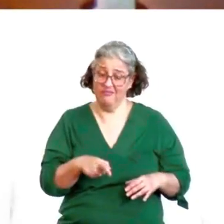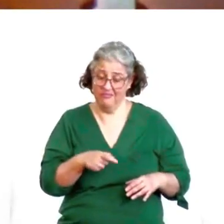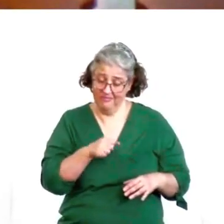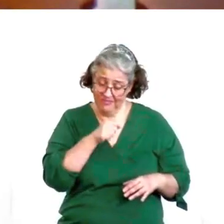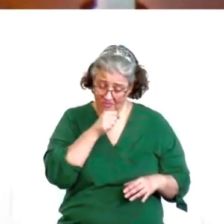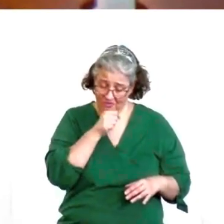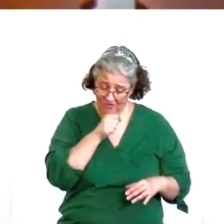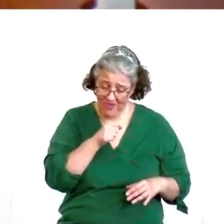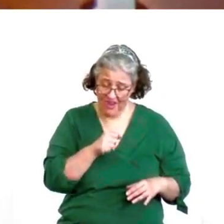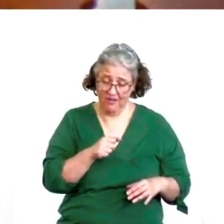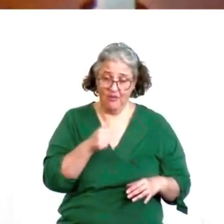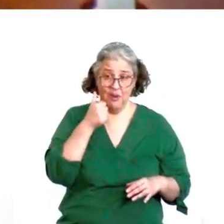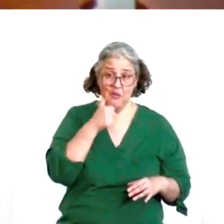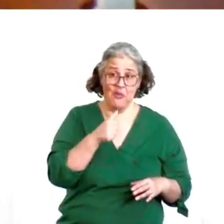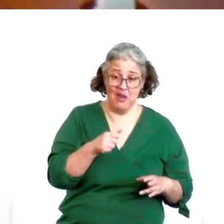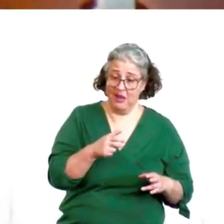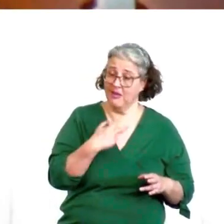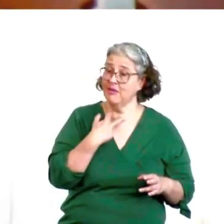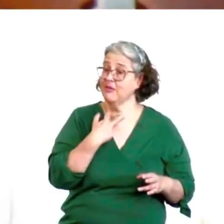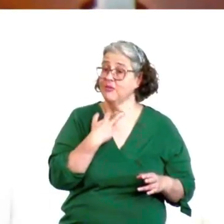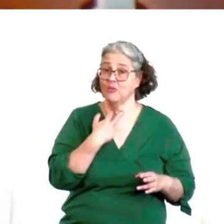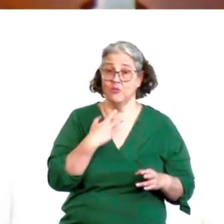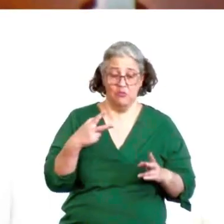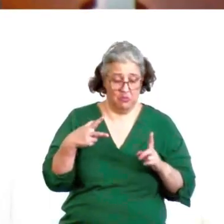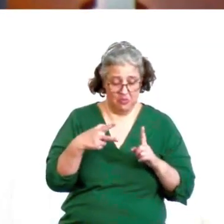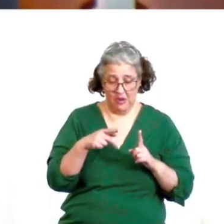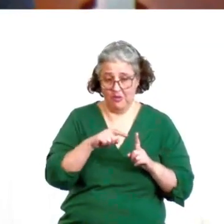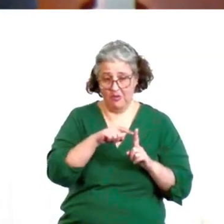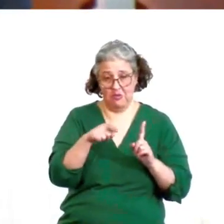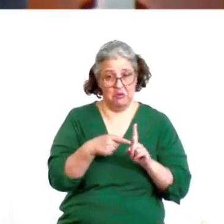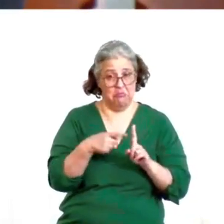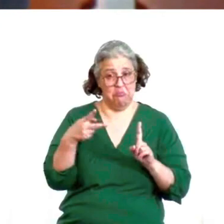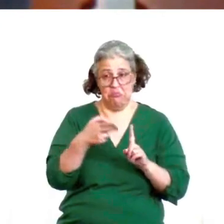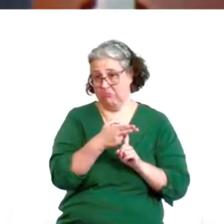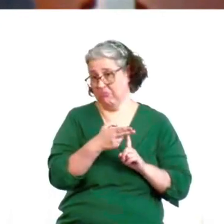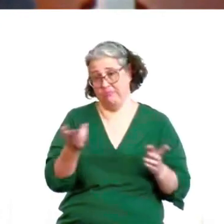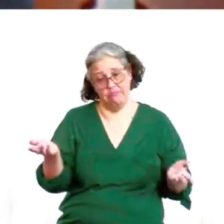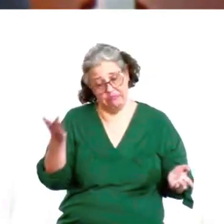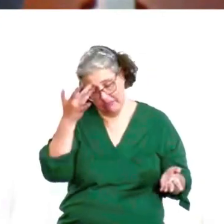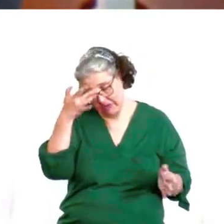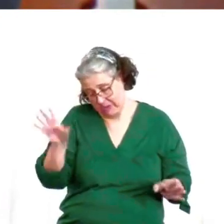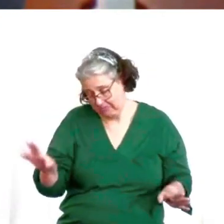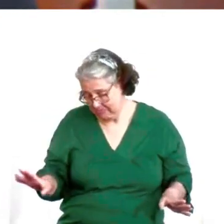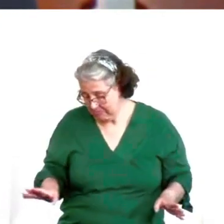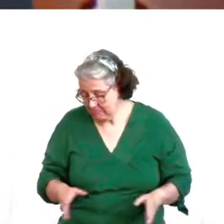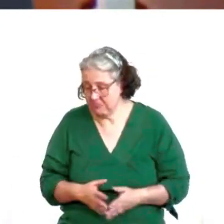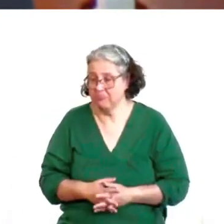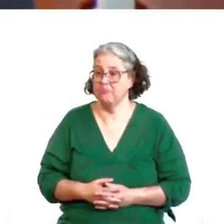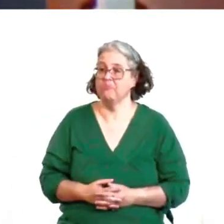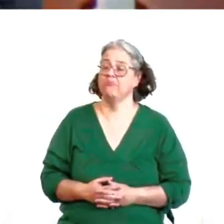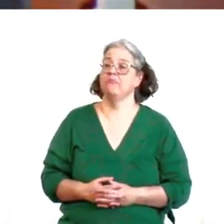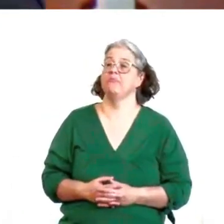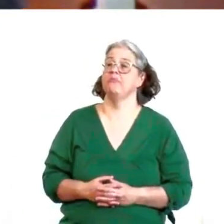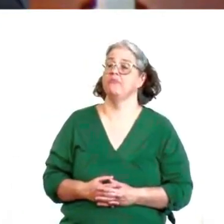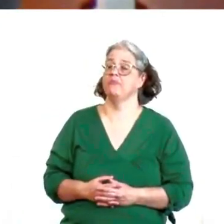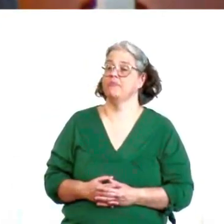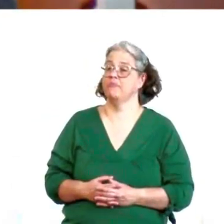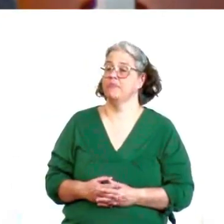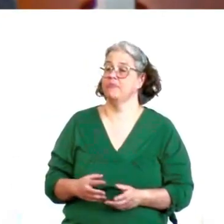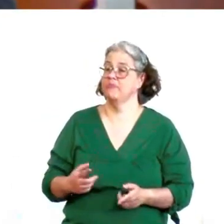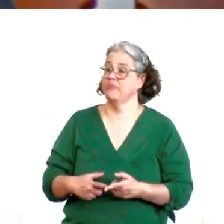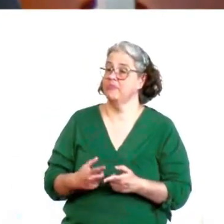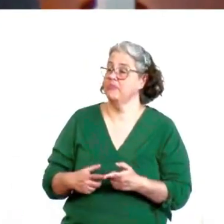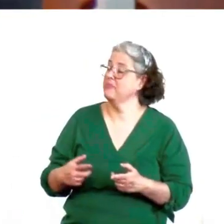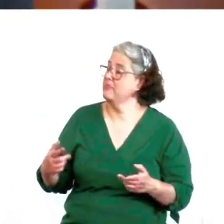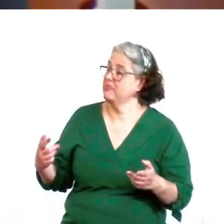de uma mulher estéril, com a promessa de fazer uma grande nação a partir deles, e todas as famílias